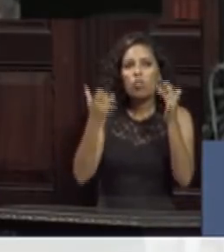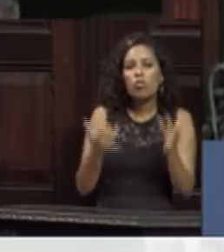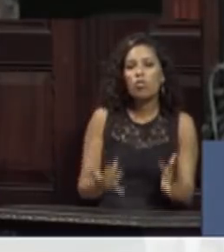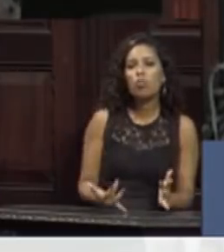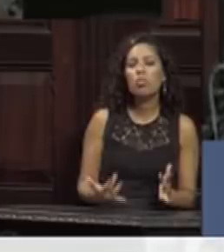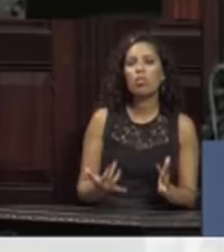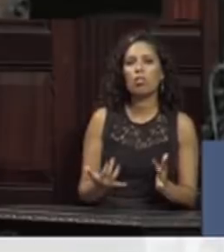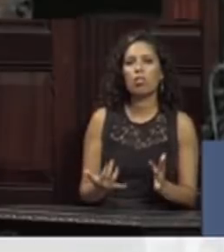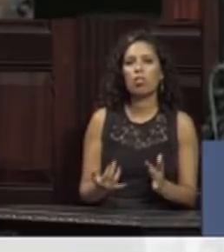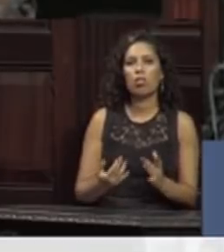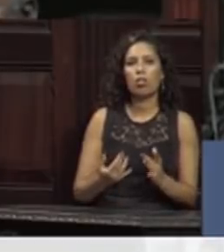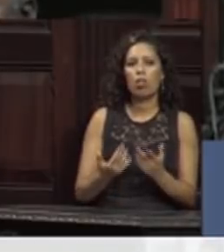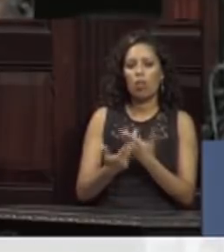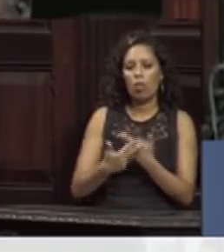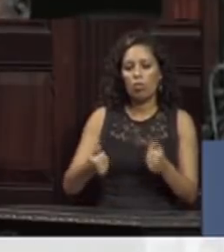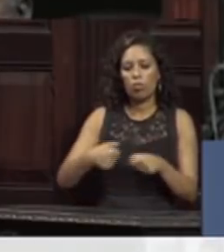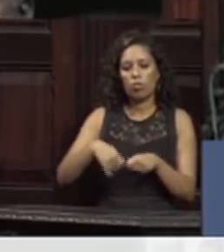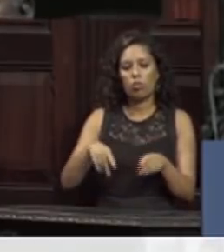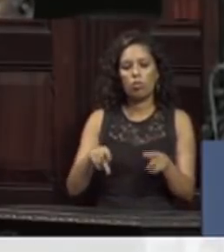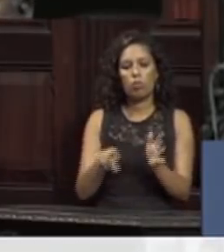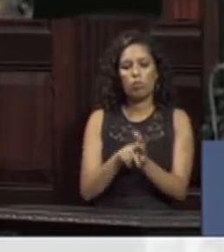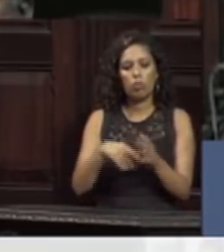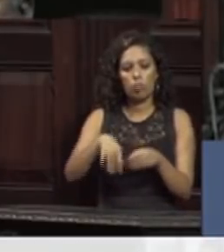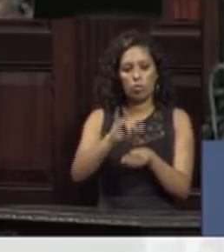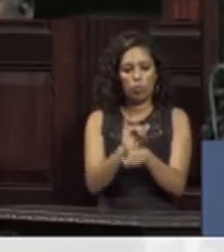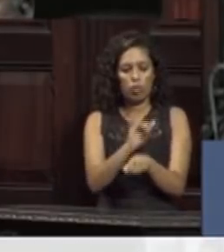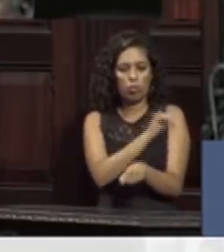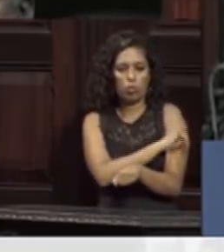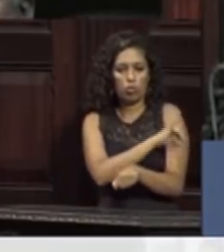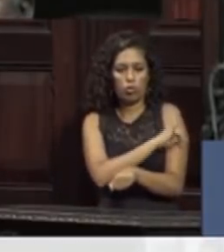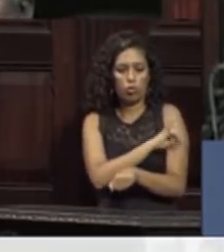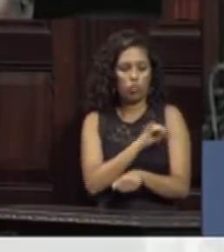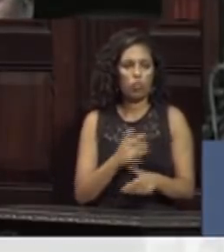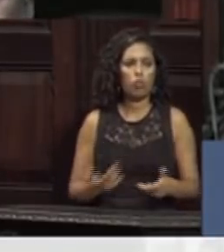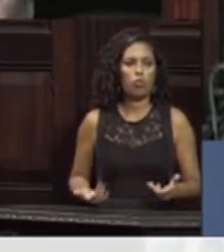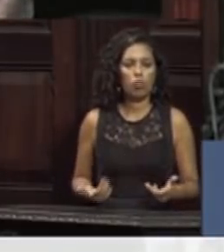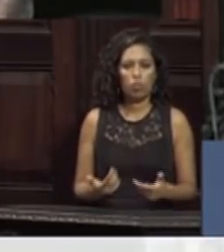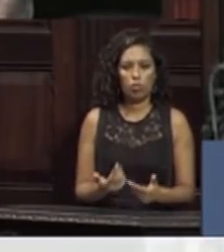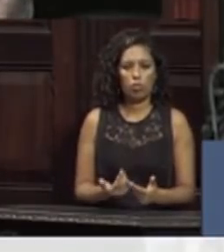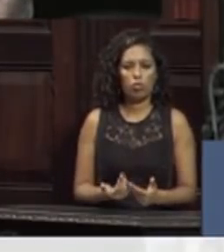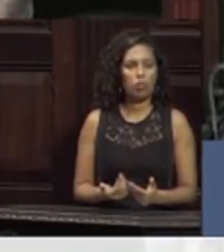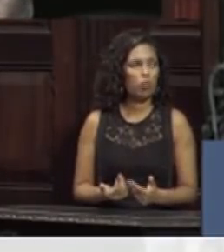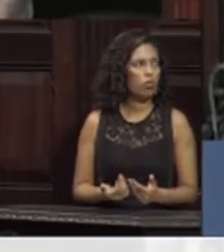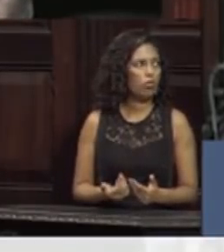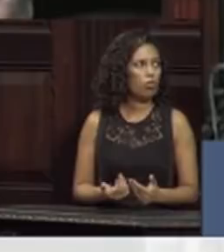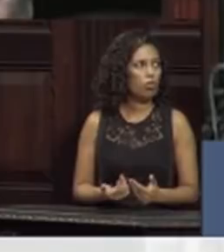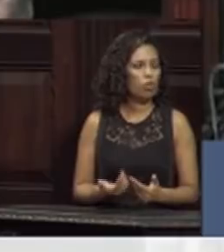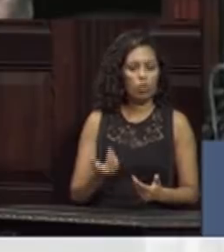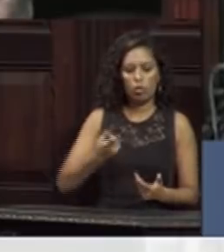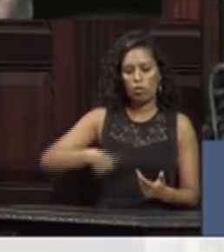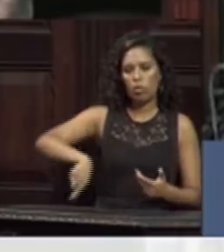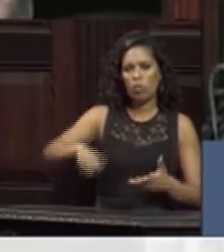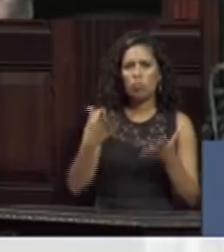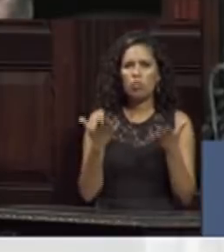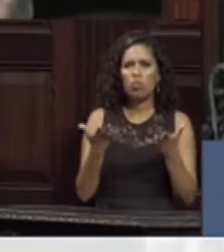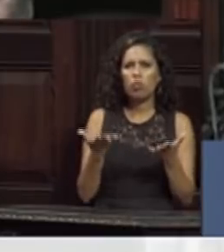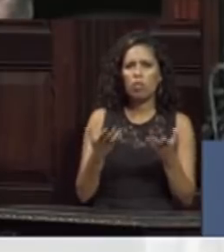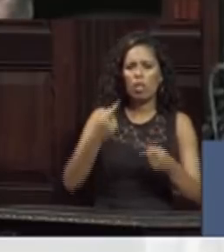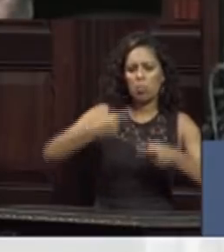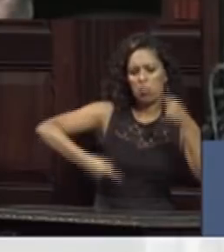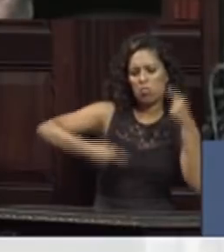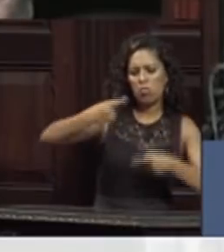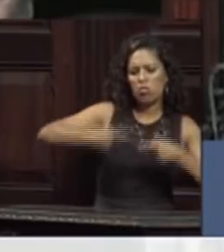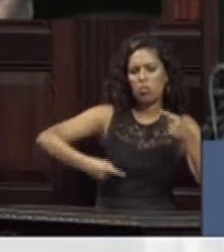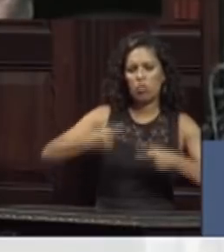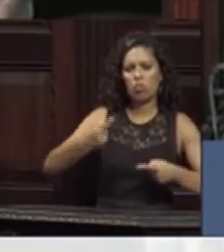Estado do Rio. Então, longe disso, pelo contrário, aqui não tem ninguém com a razão e a gente quer debater e vamos chegar ao meio termo